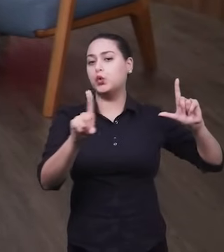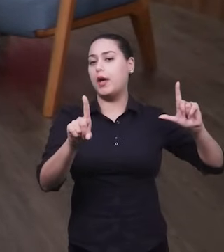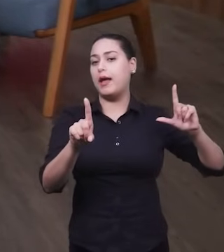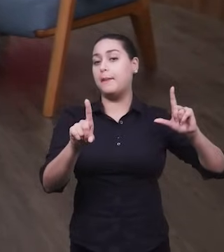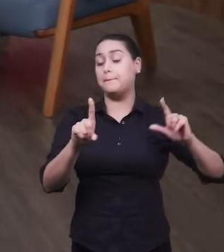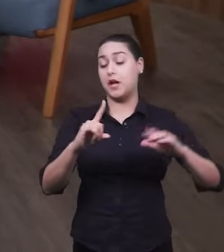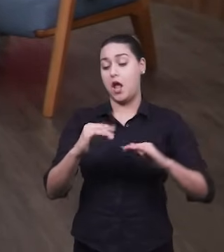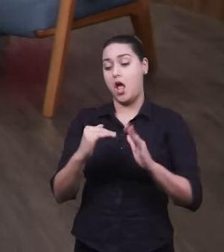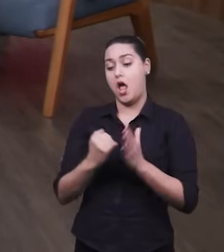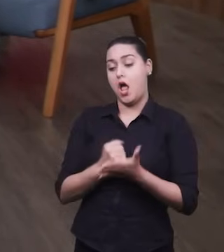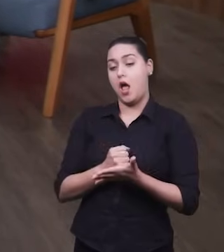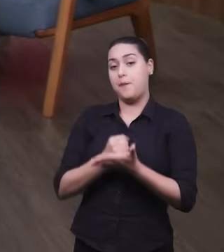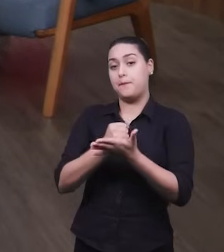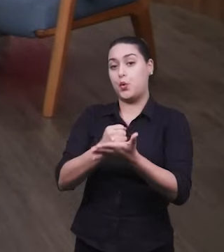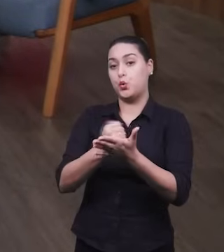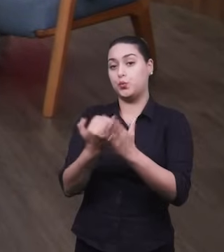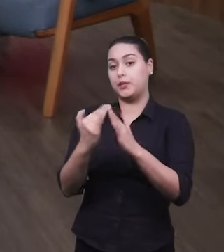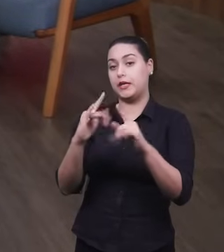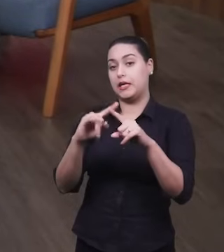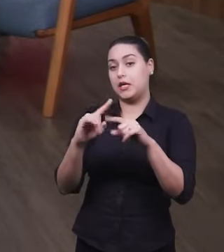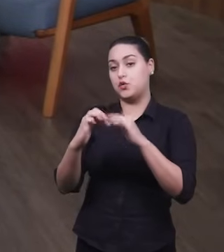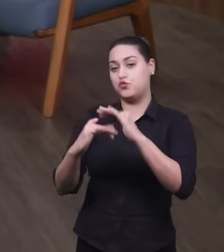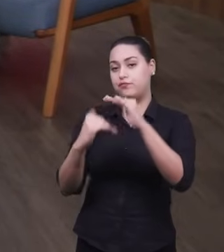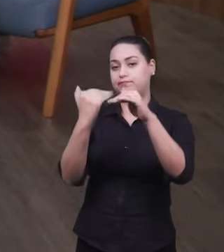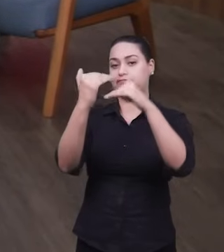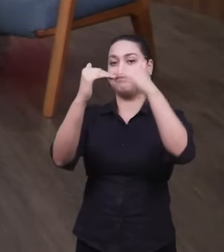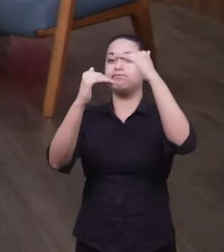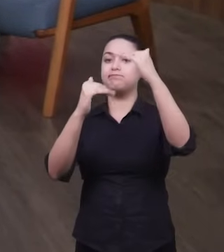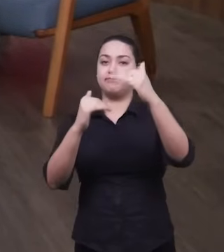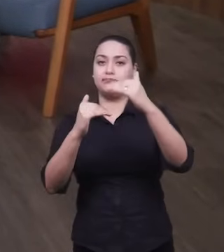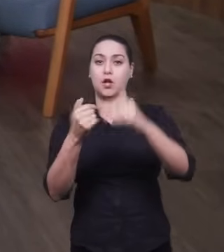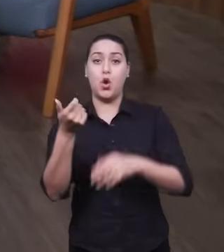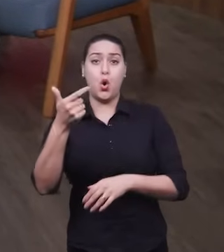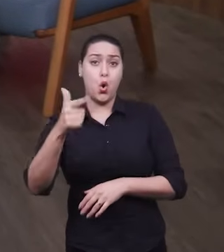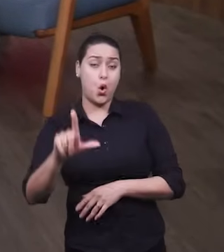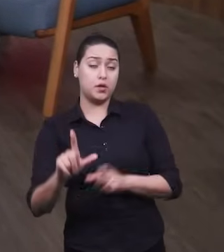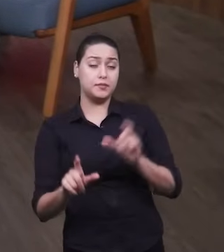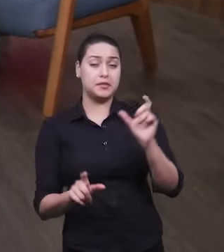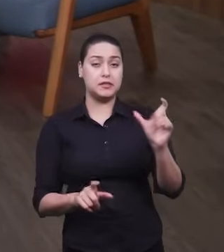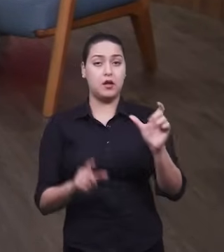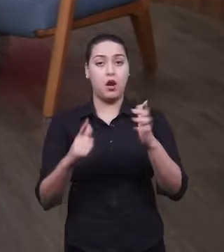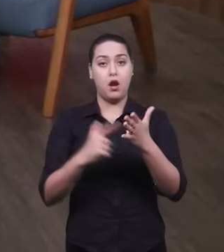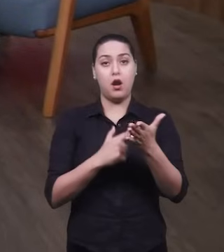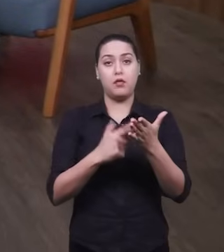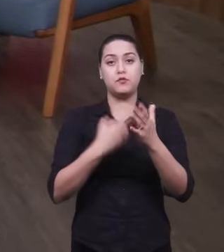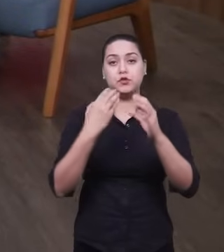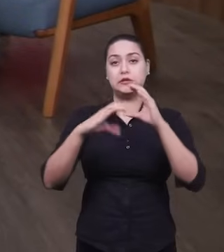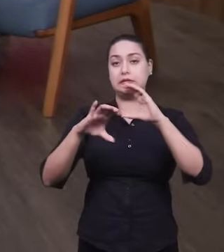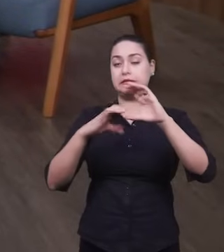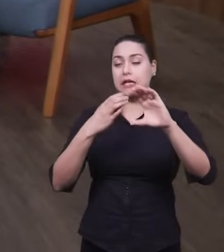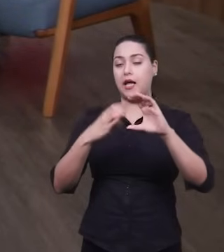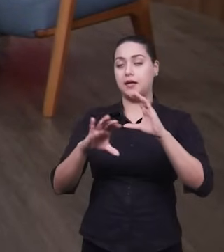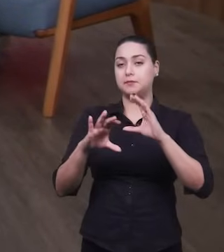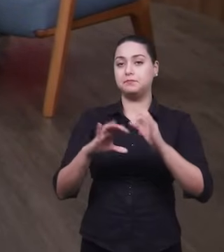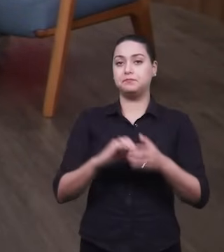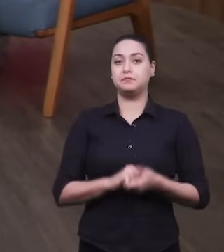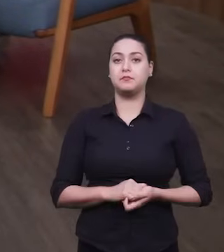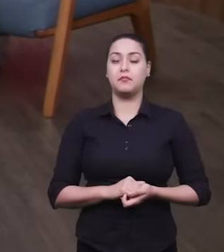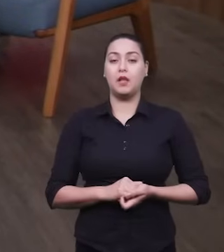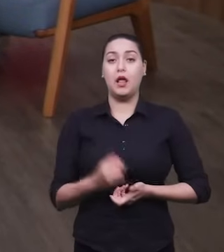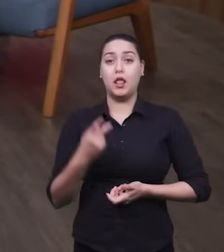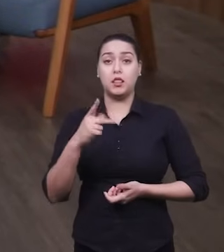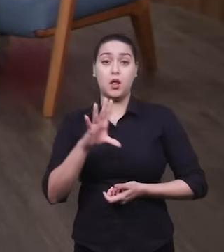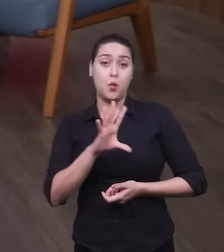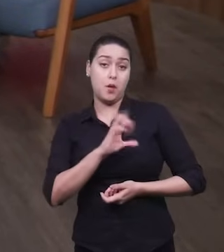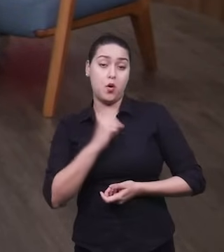igreja. Isso é importante. Glória a Jesus. Bom, vou trazer uma outra expressão do livro de Cantares para nós falarmos sobre o Espírito Santo. Diz